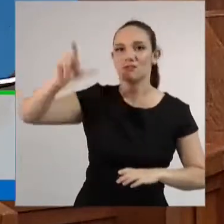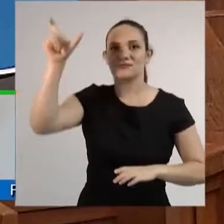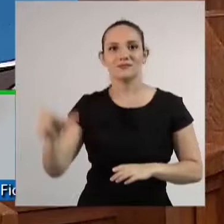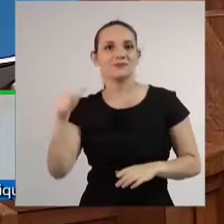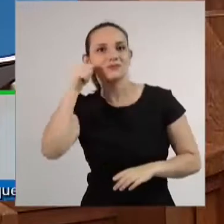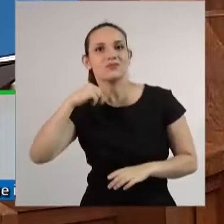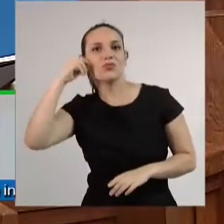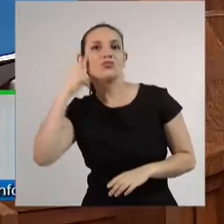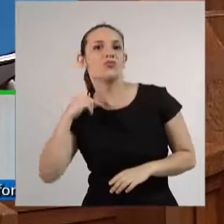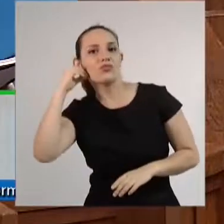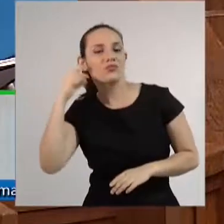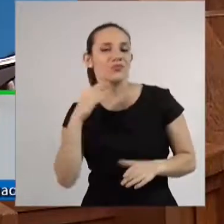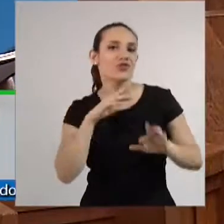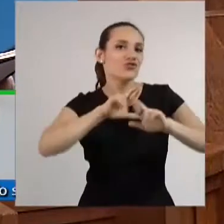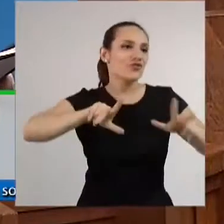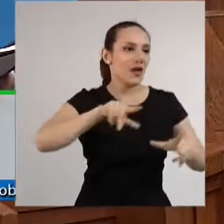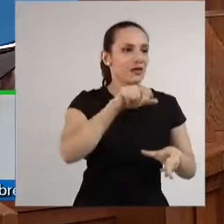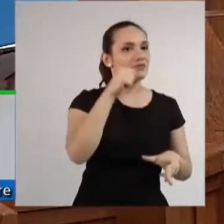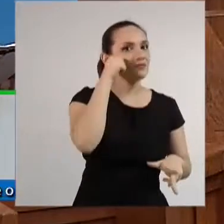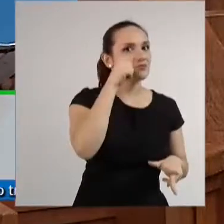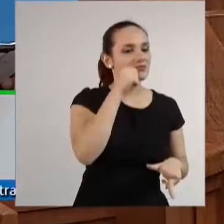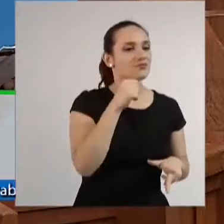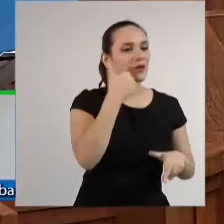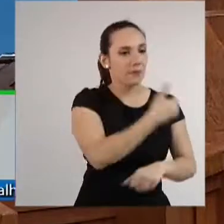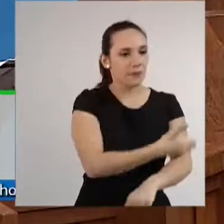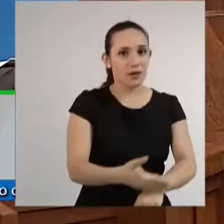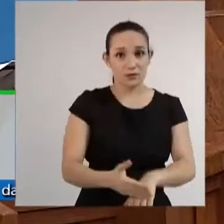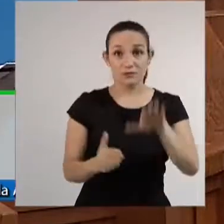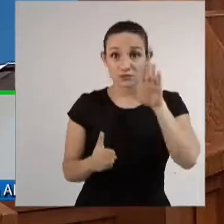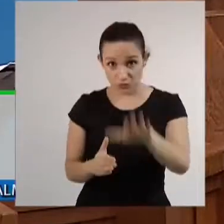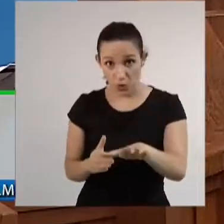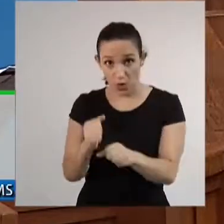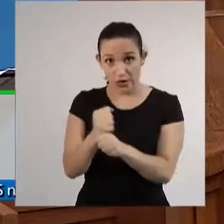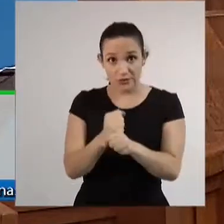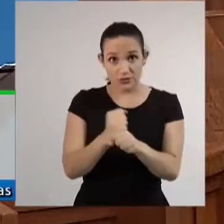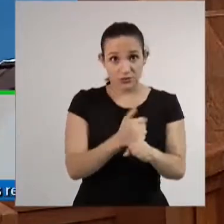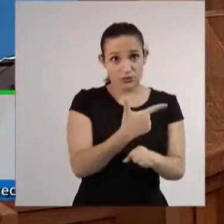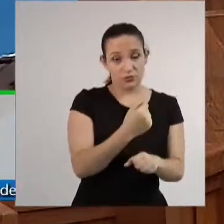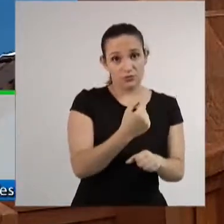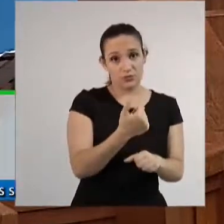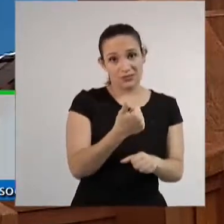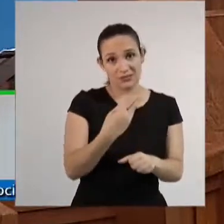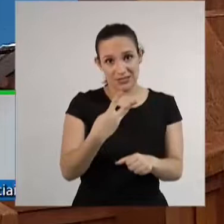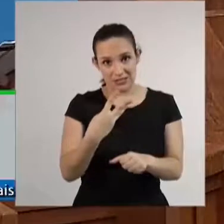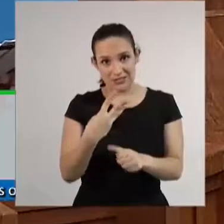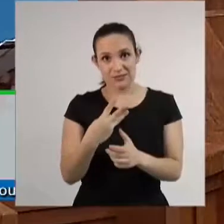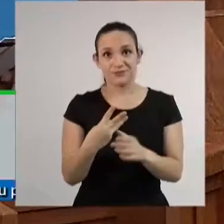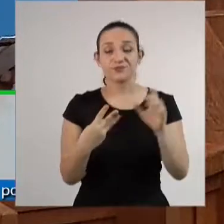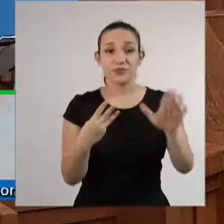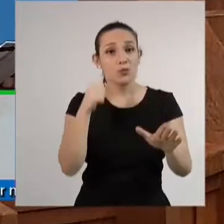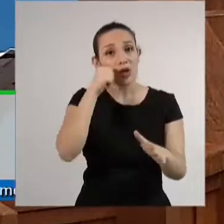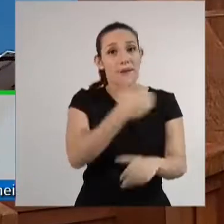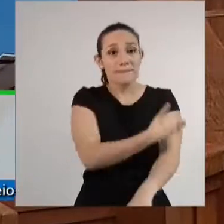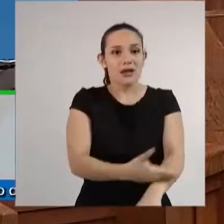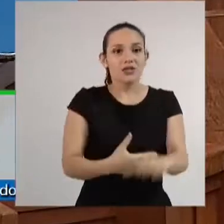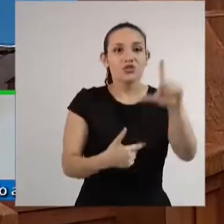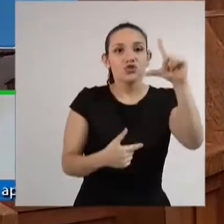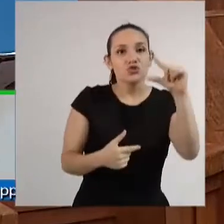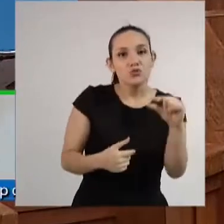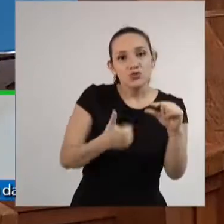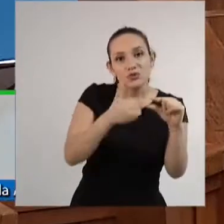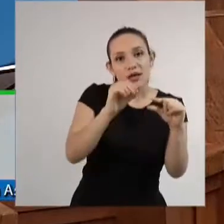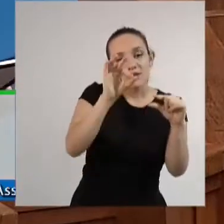2013 e 2013, deputado Enel Fellini, o assassinato de mulheres brancas caiu no Brasil 10%, e no